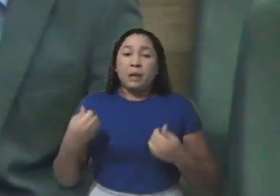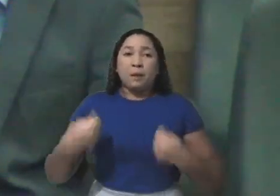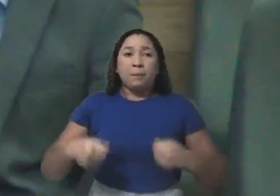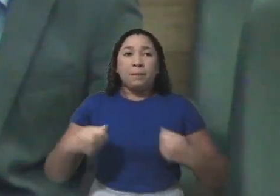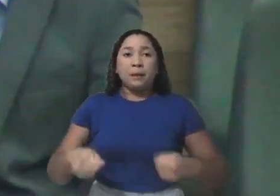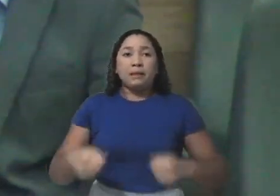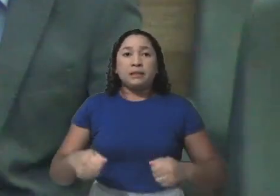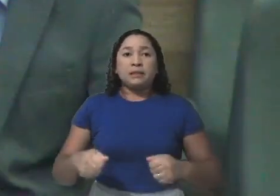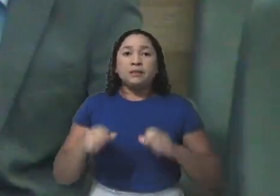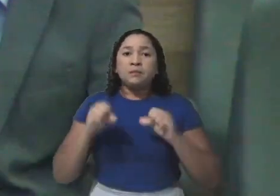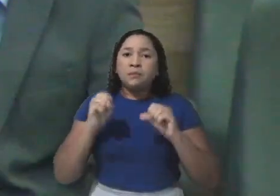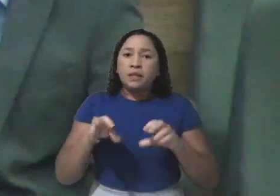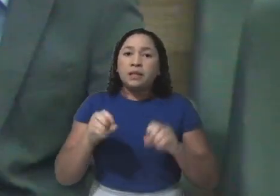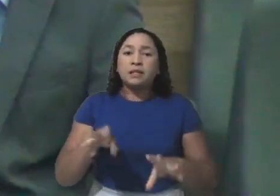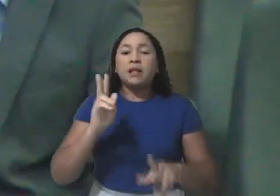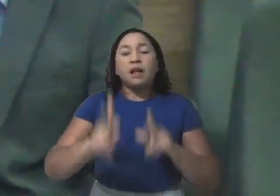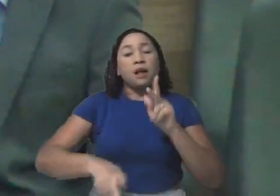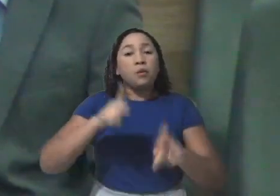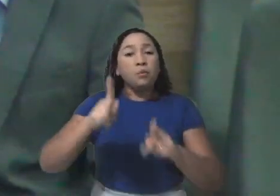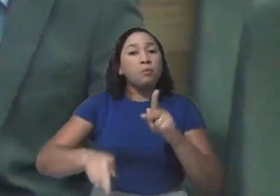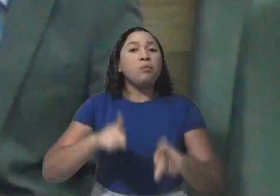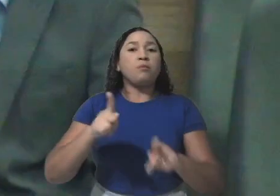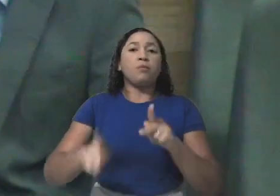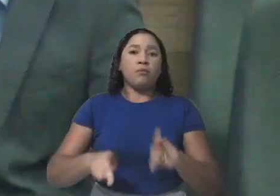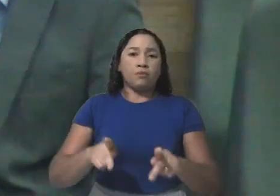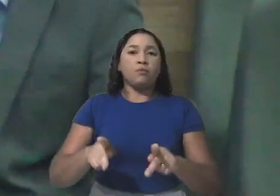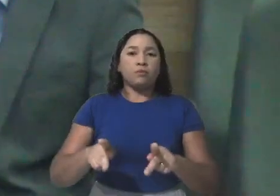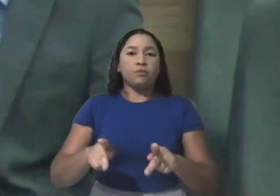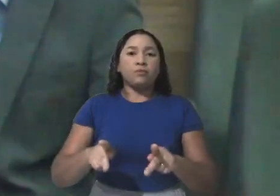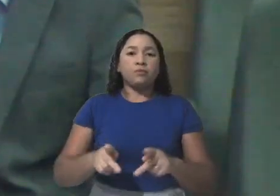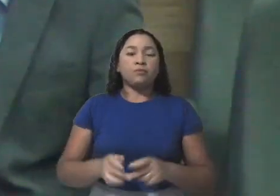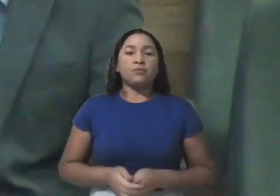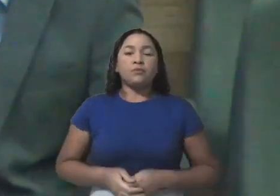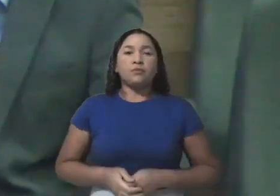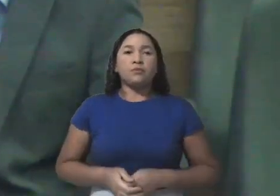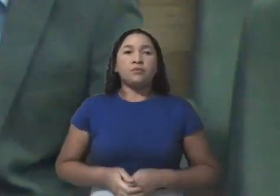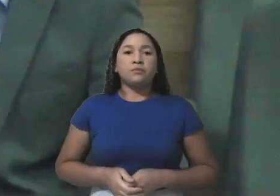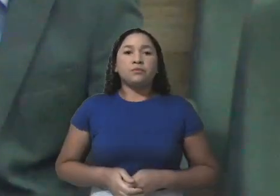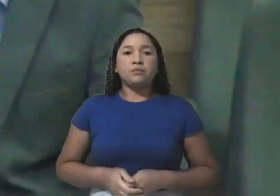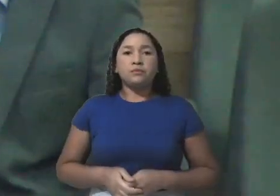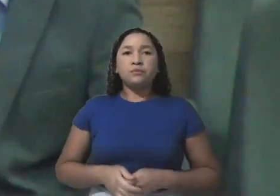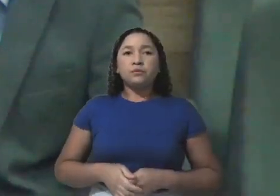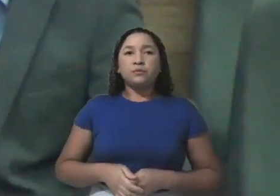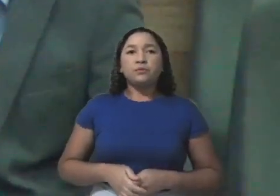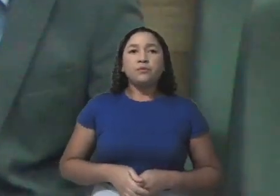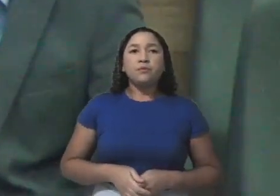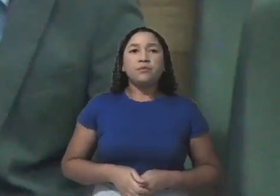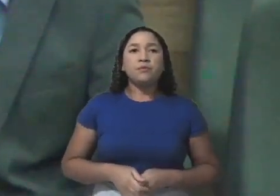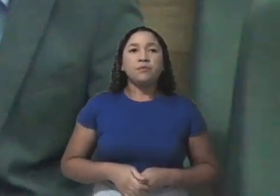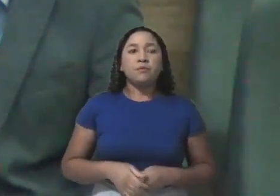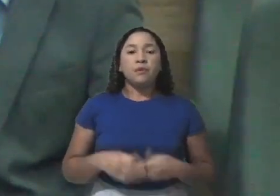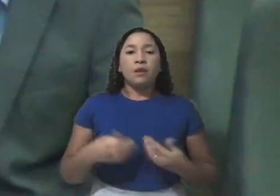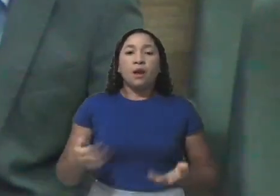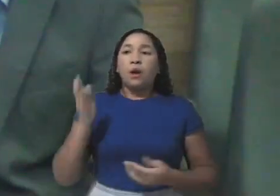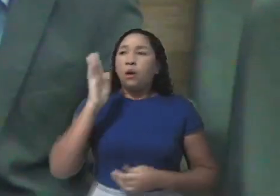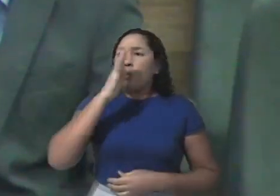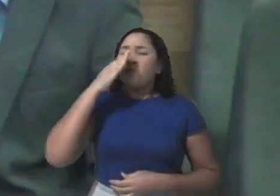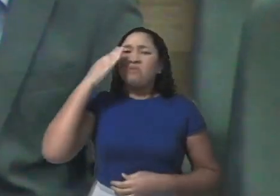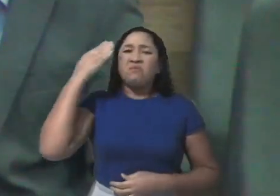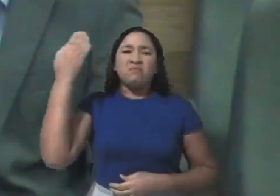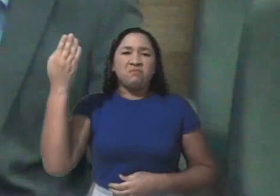a pandemia, com a exposição a esses falsos